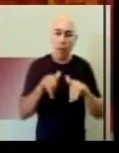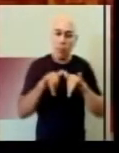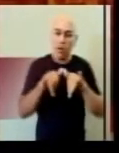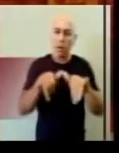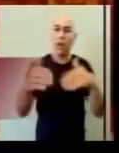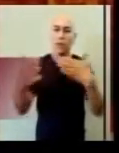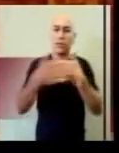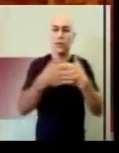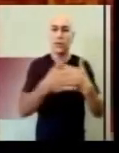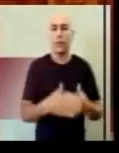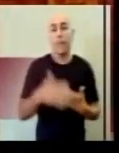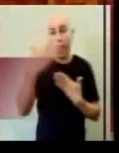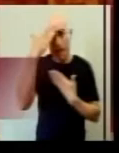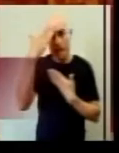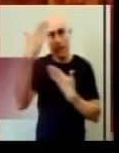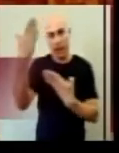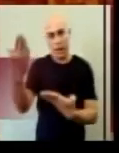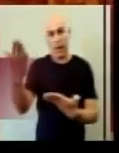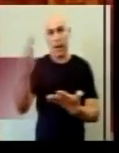supermercados.